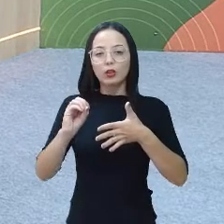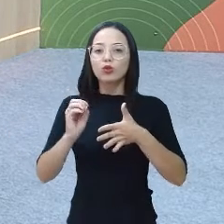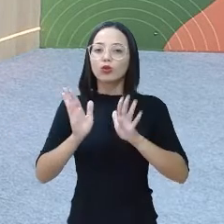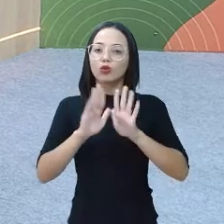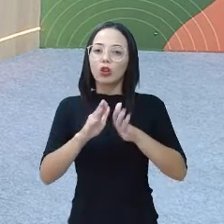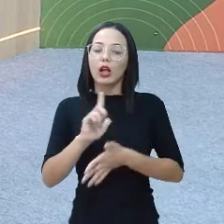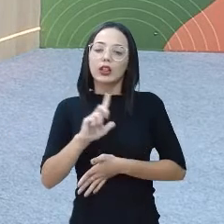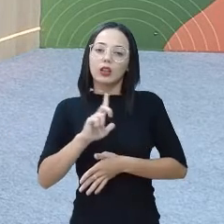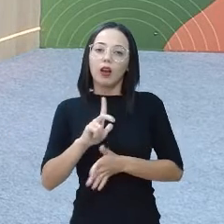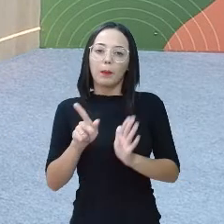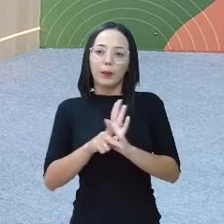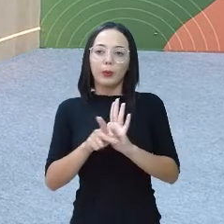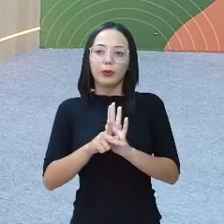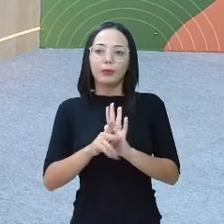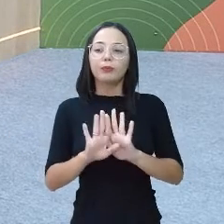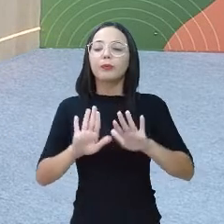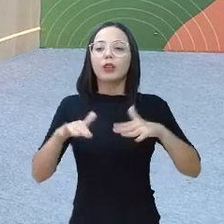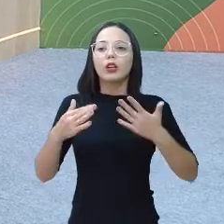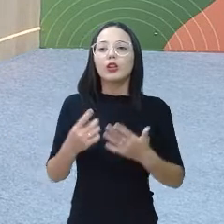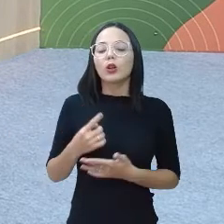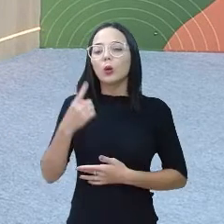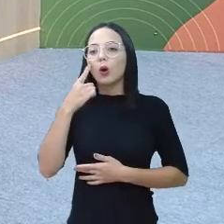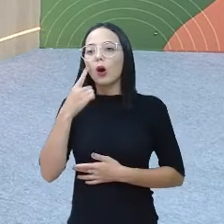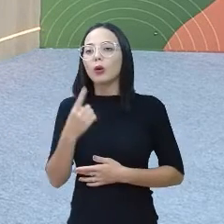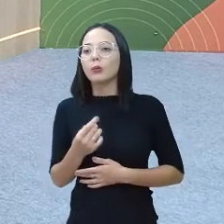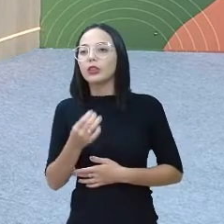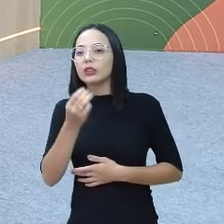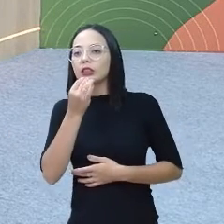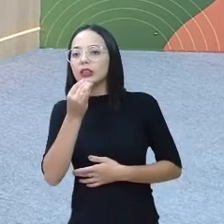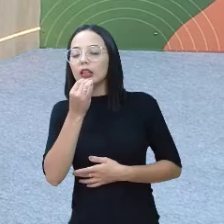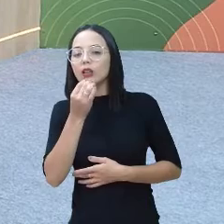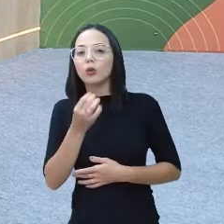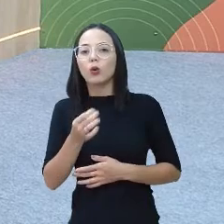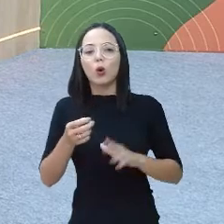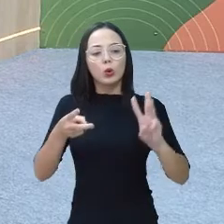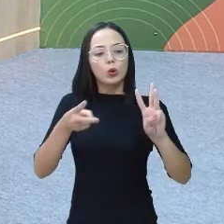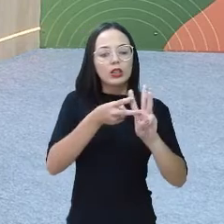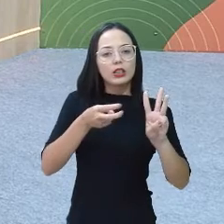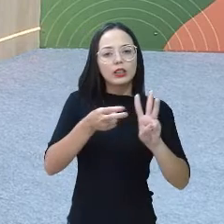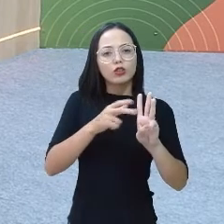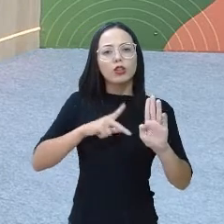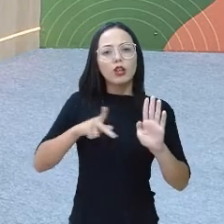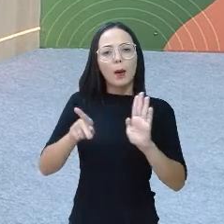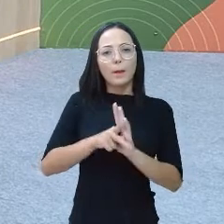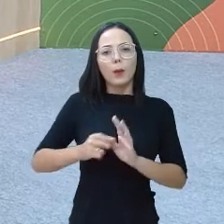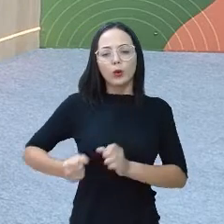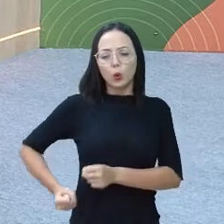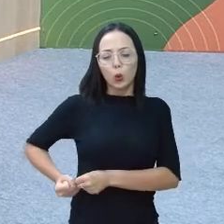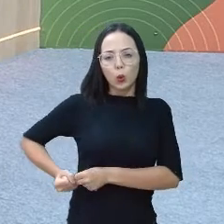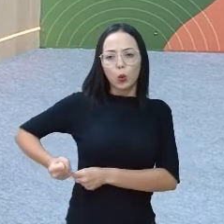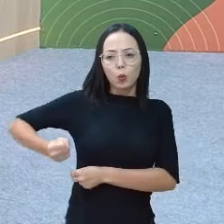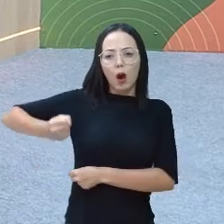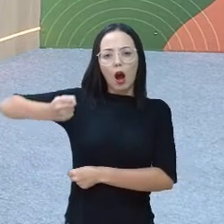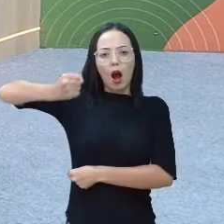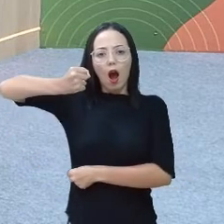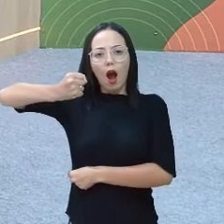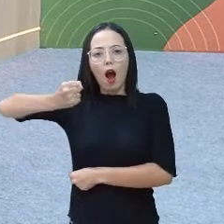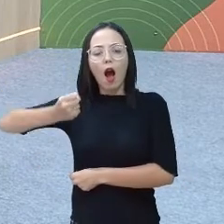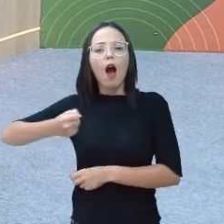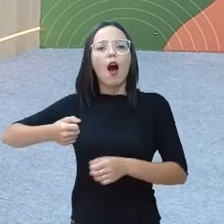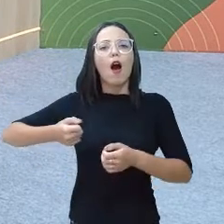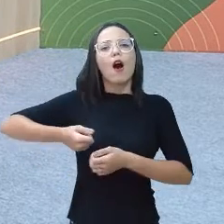eles possuíam. Então, enquanto os indígenas eles tinham lanças, né,